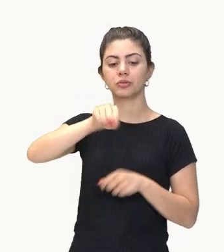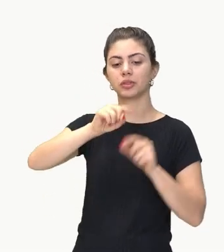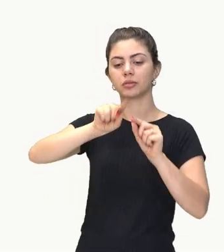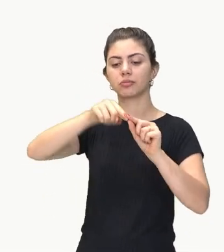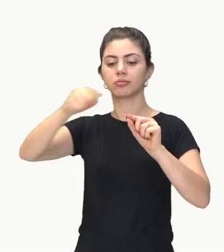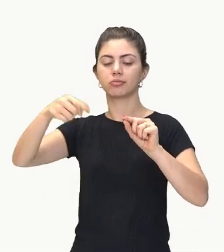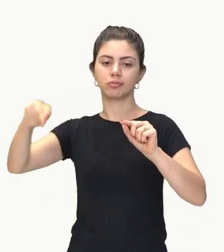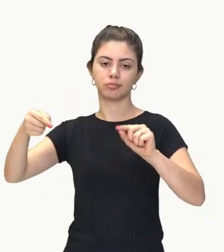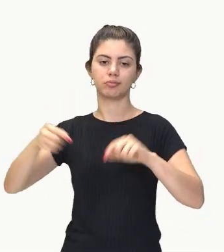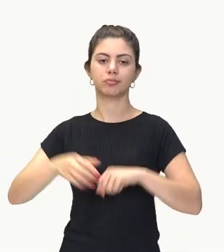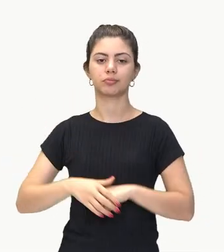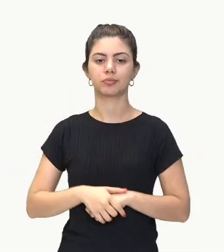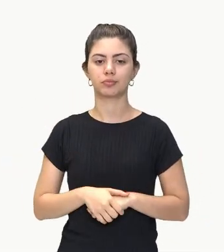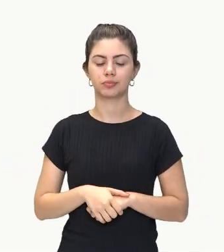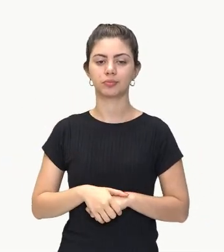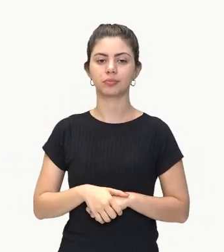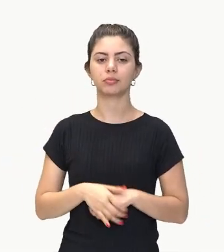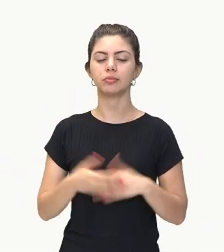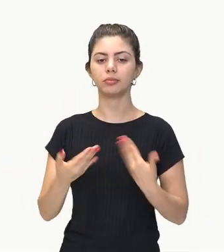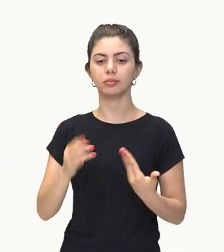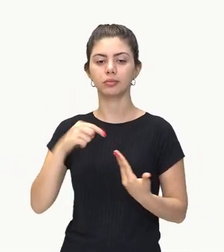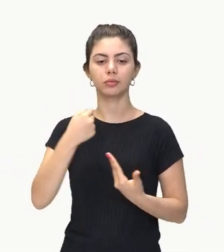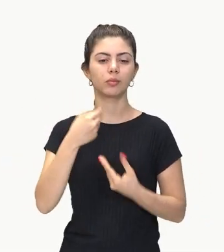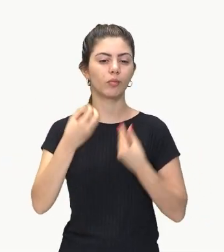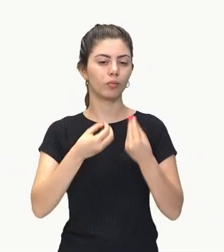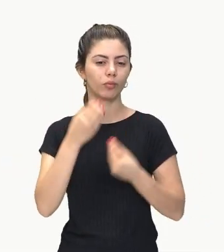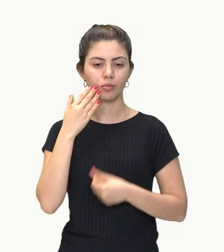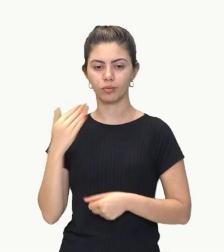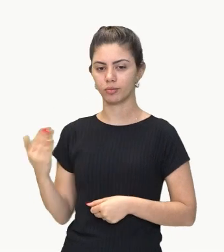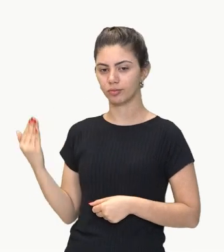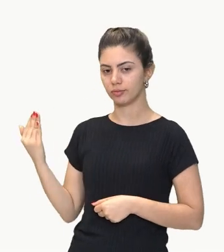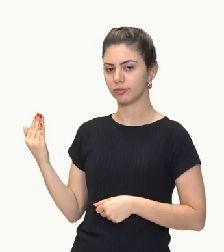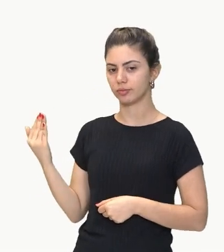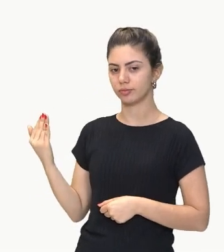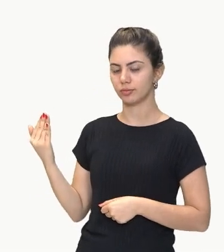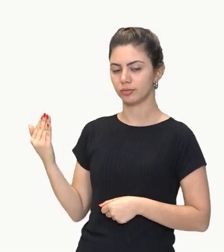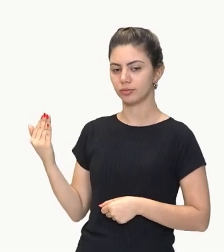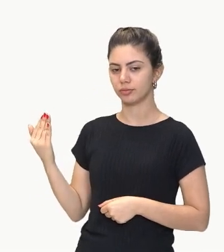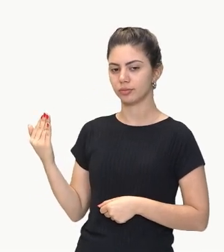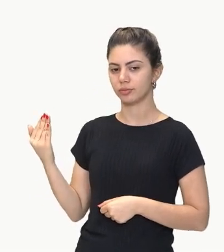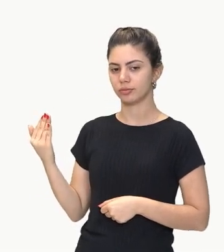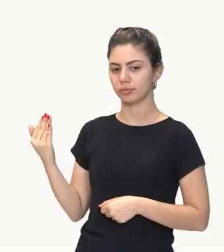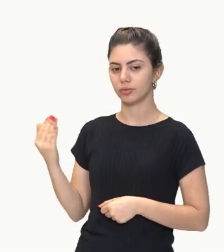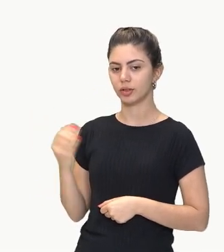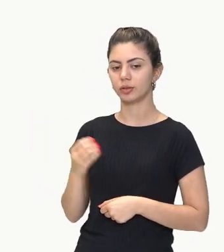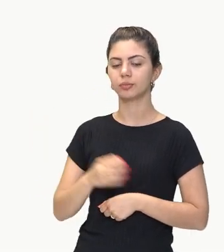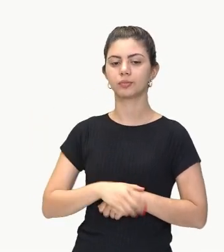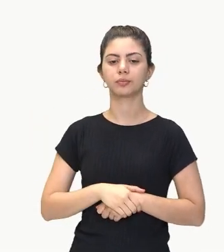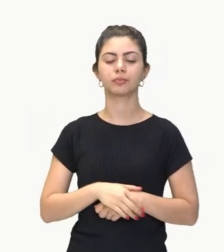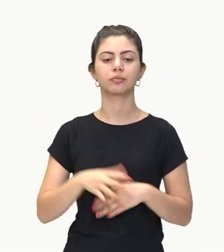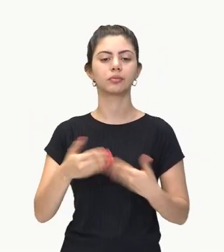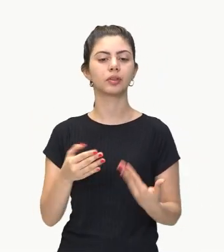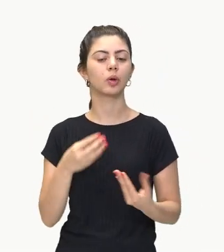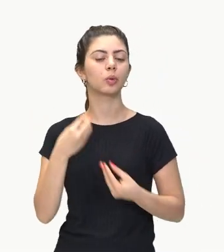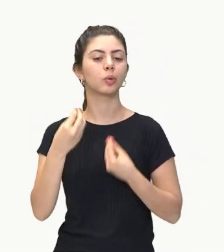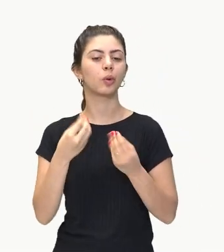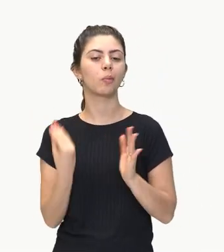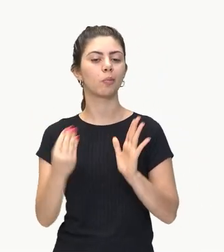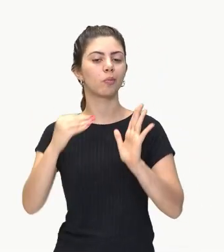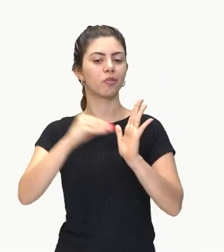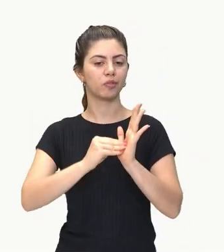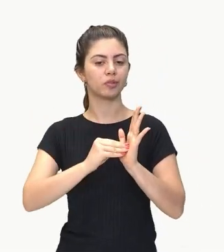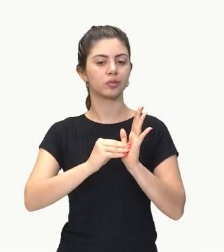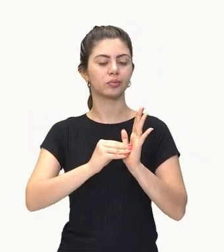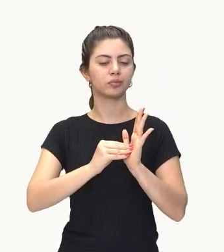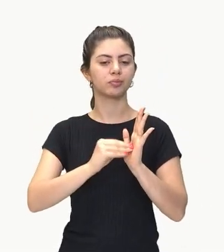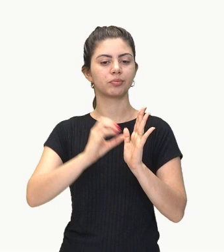da vírgula. Então, eu confiro, ó, um número, 2 números. E aí eu coloco a